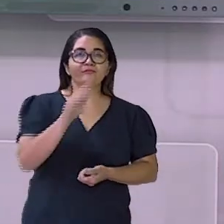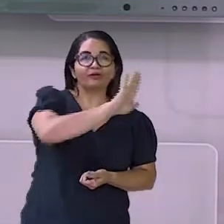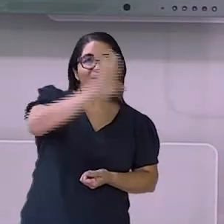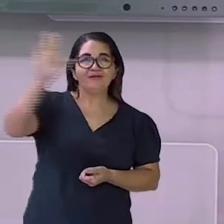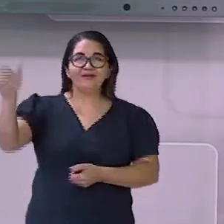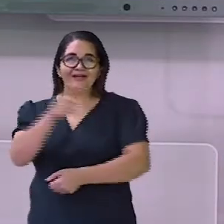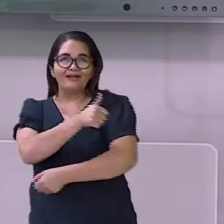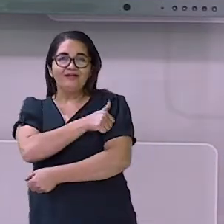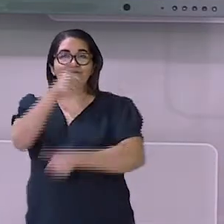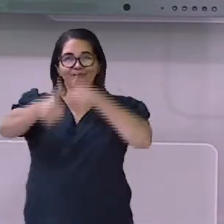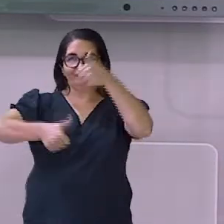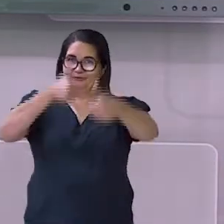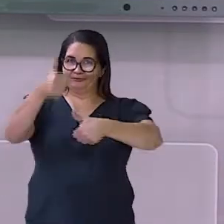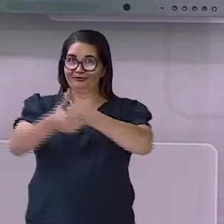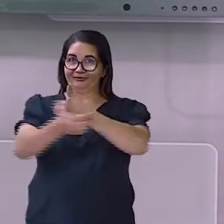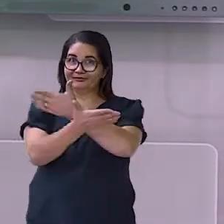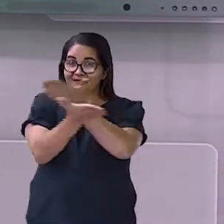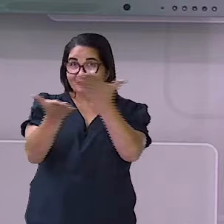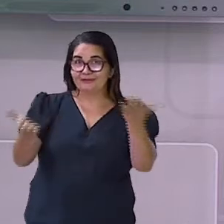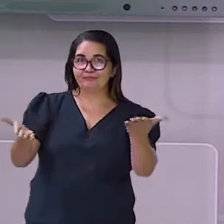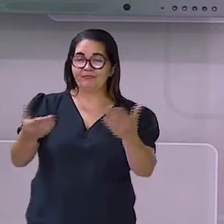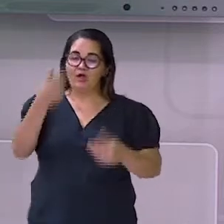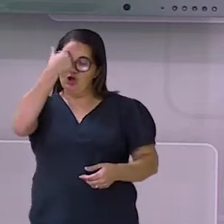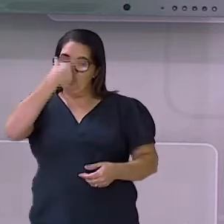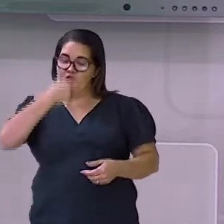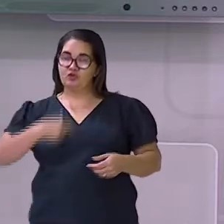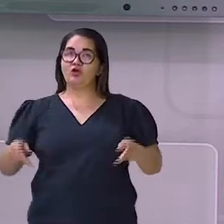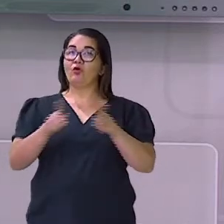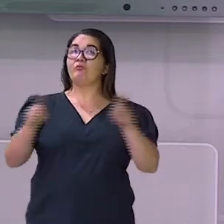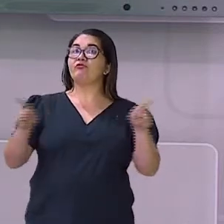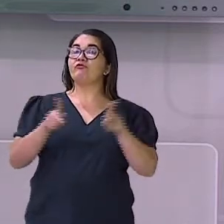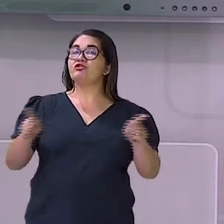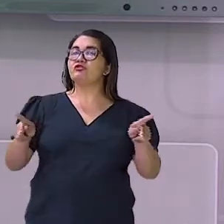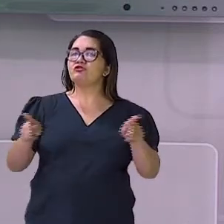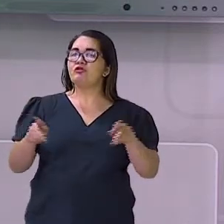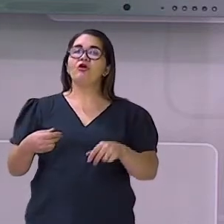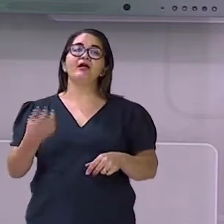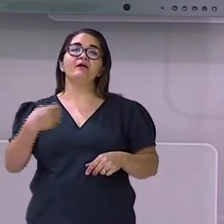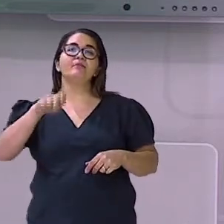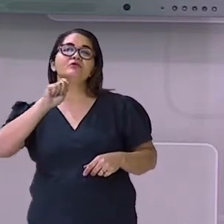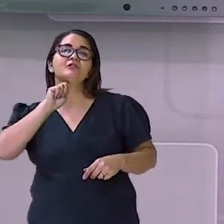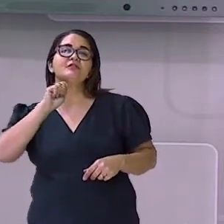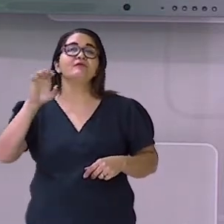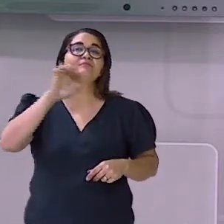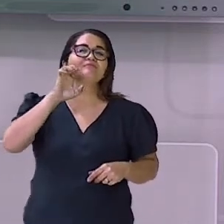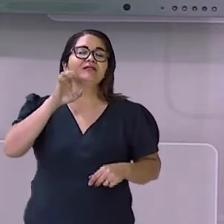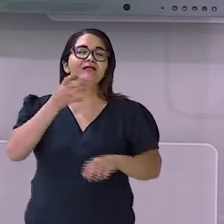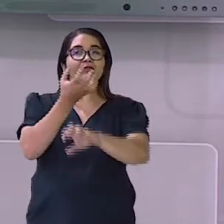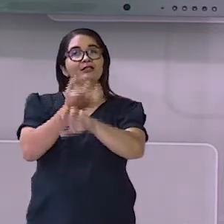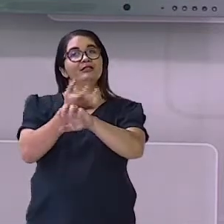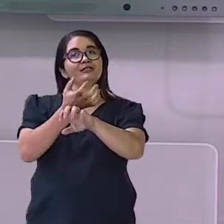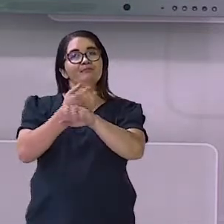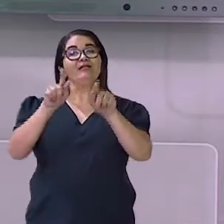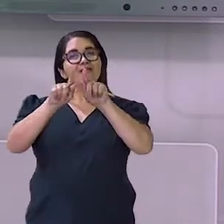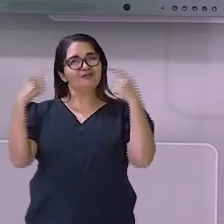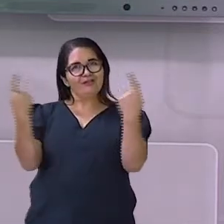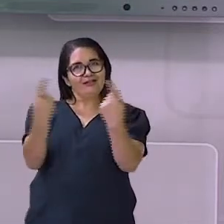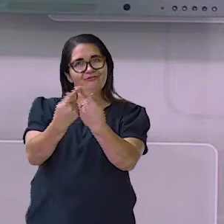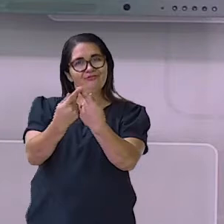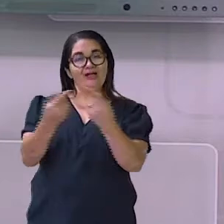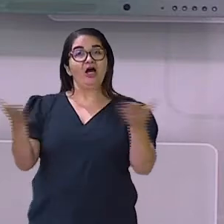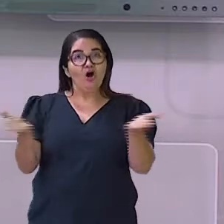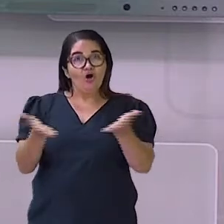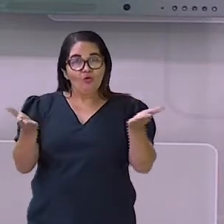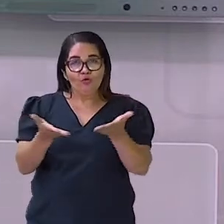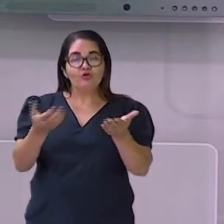Olá, estudante! Tudo bem? Eu sou Eliane, sua professora de Geografia. E essa é a nossa aula de